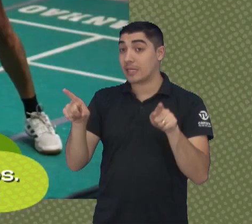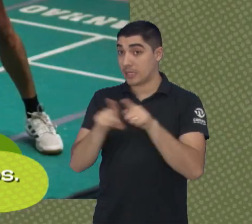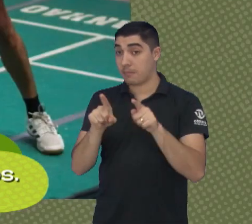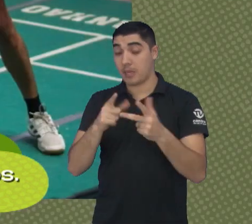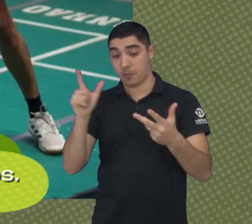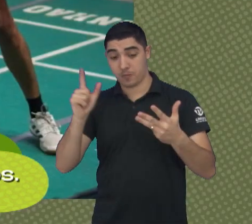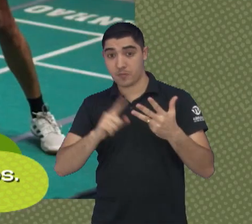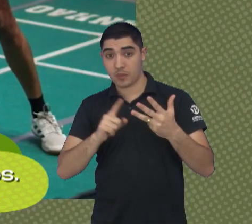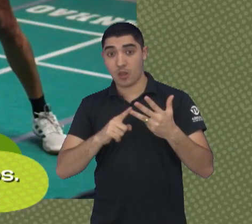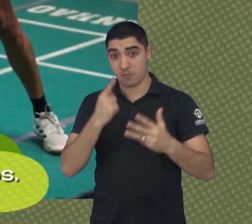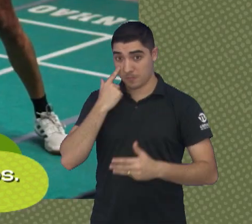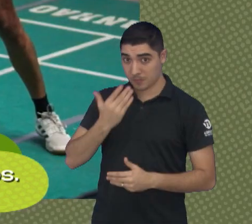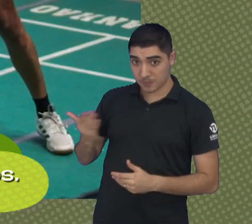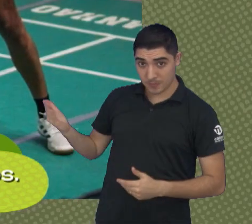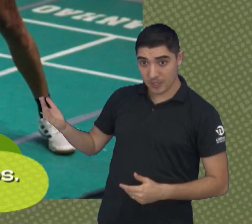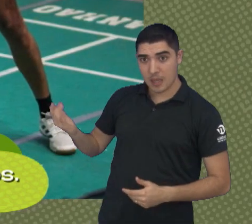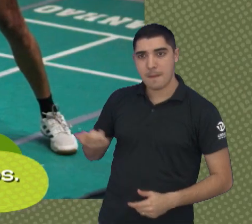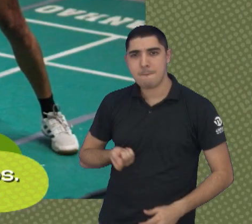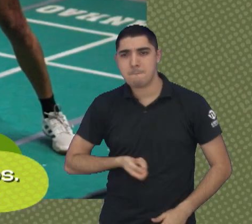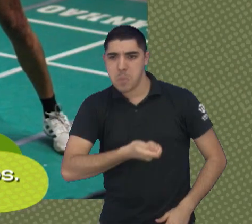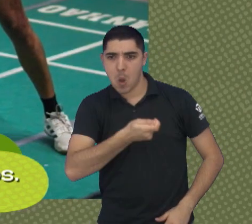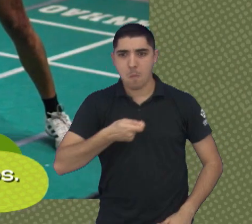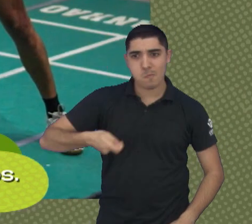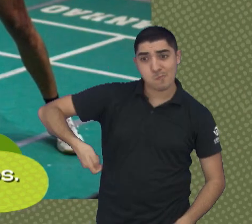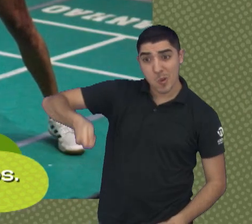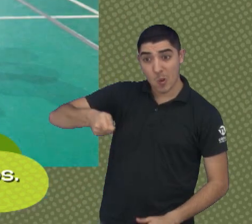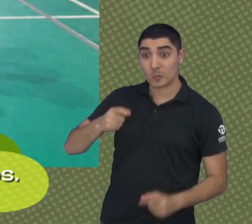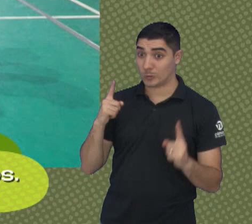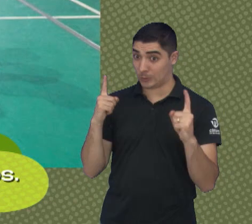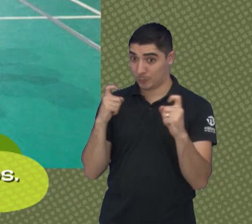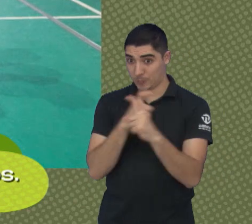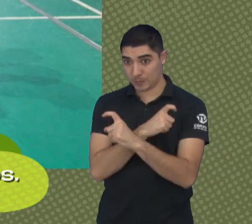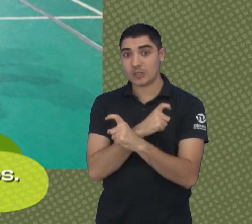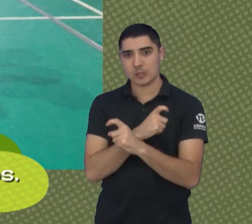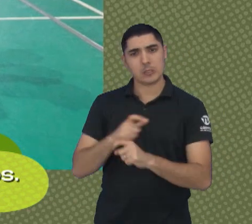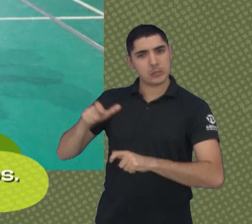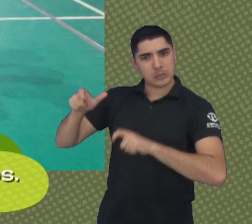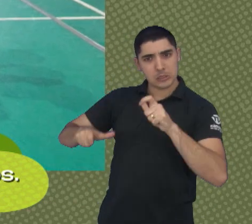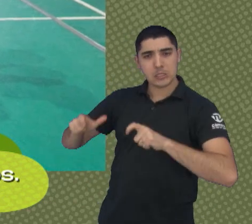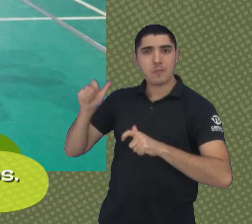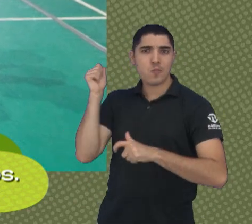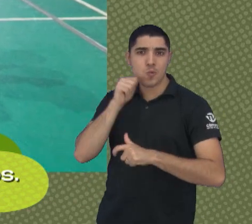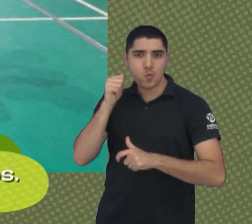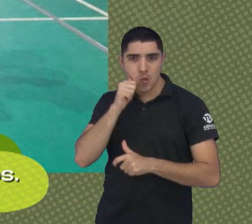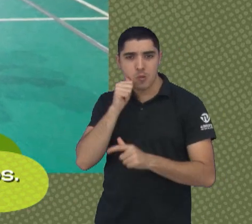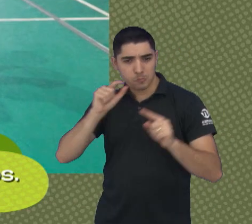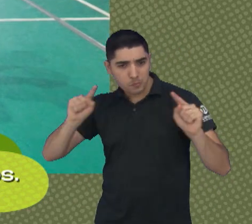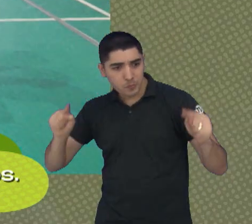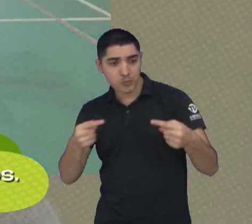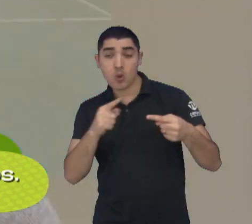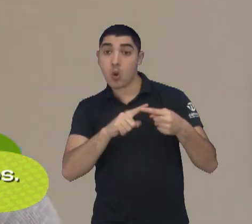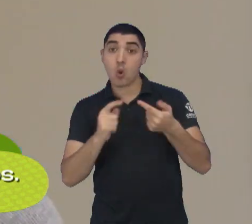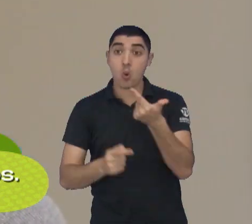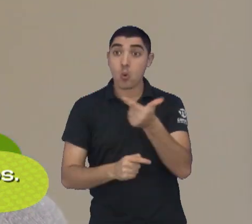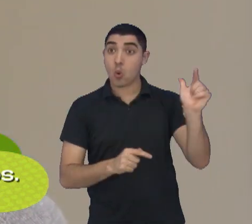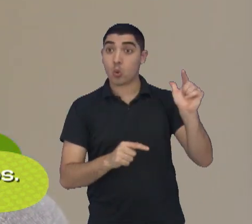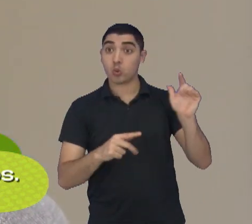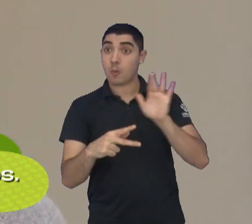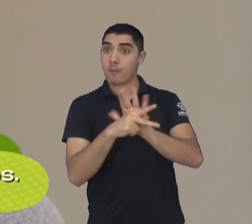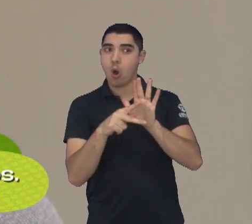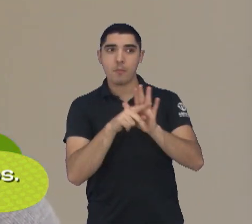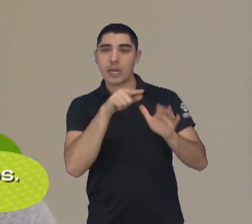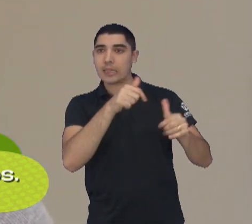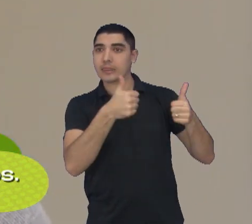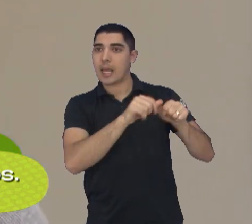difícil no badminton e as nossas atletas também jogando contra atletas de seleção brasileira,